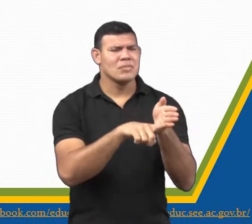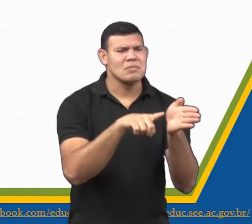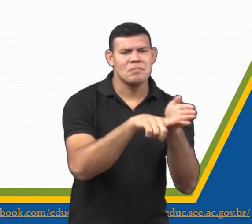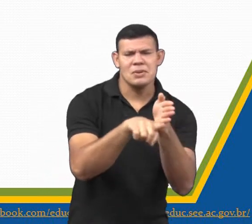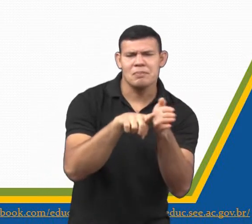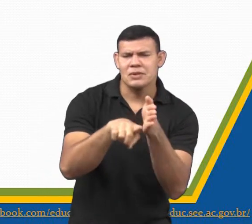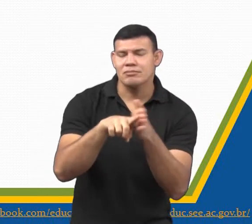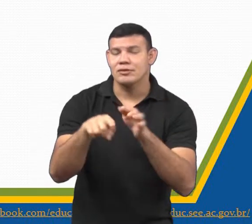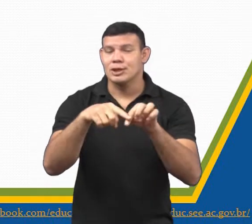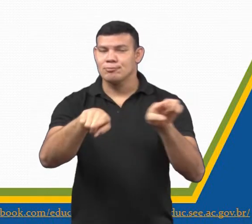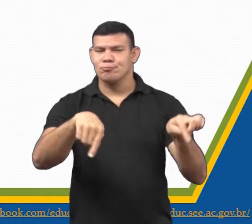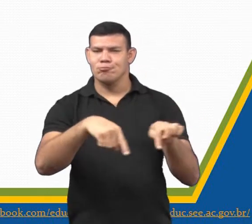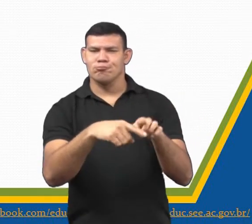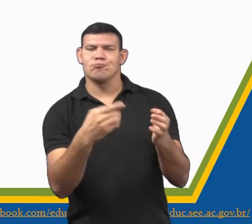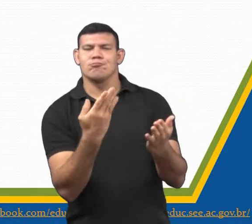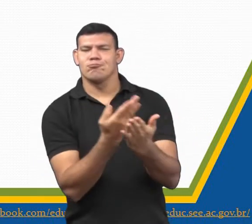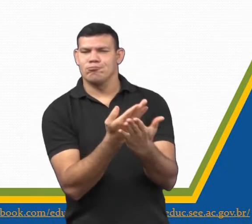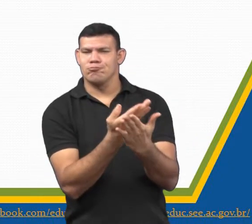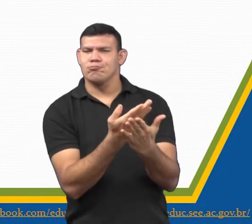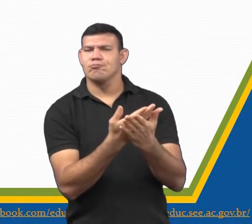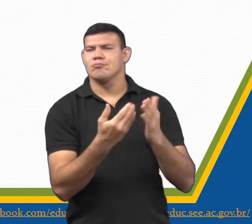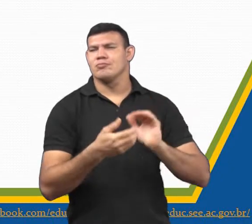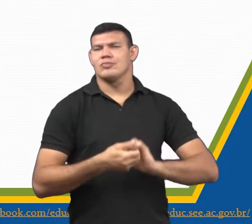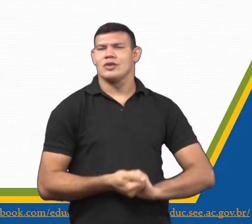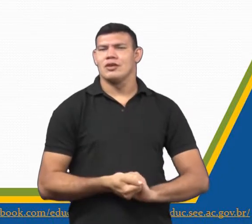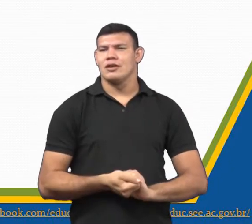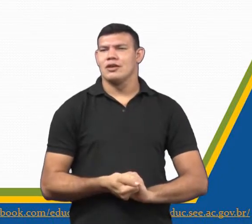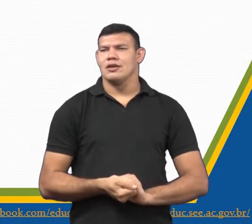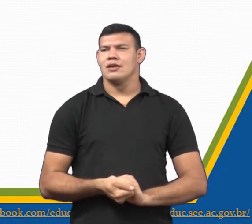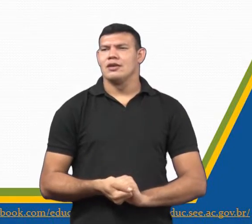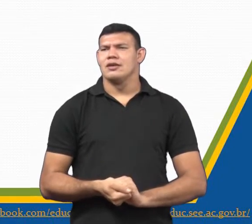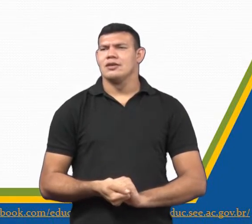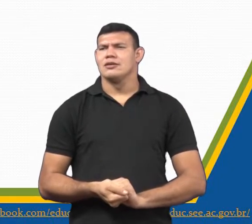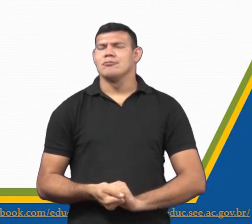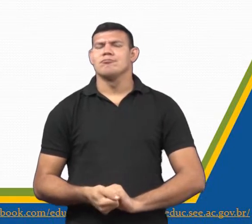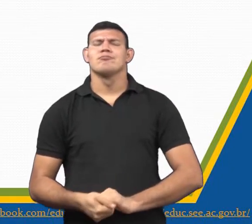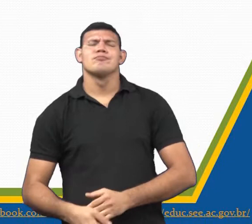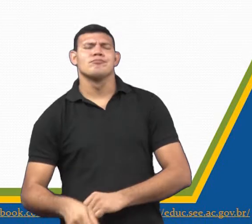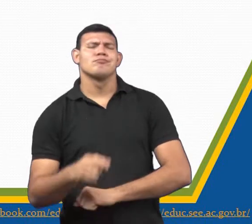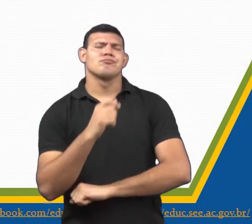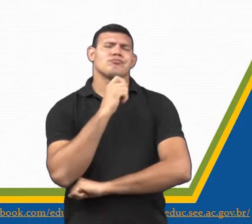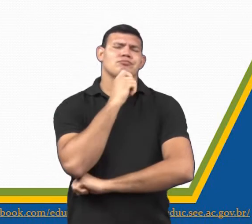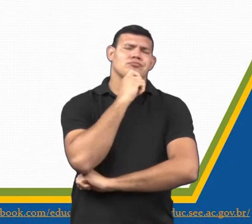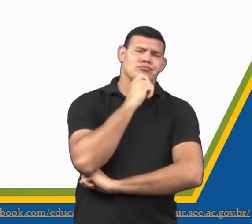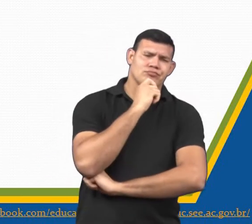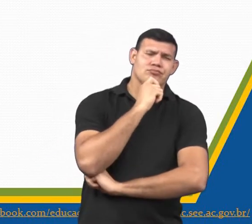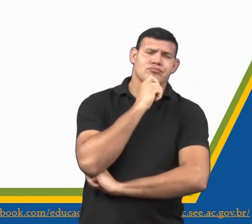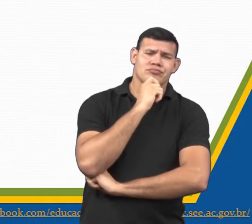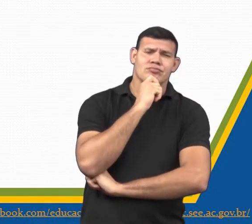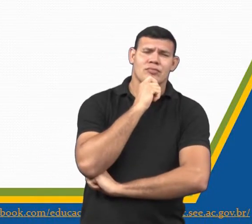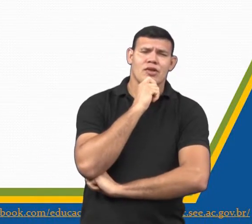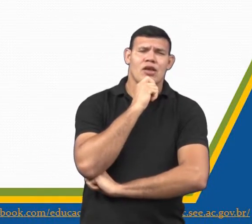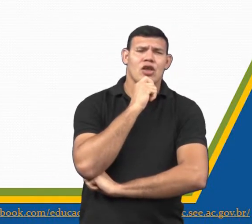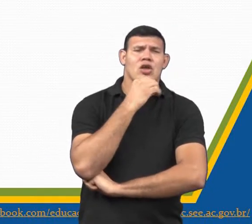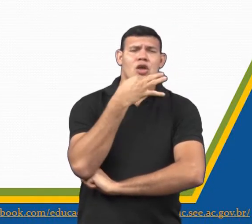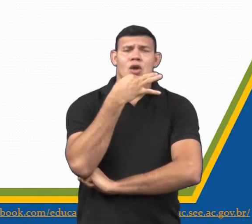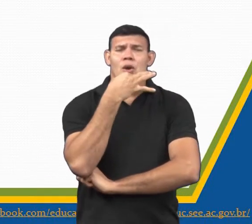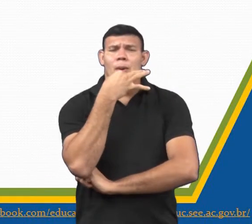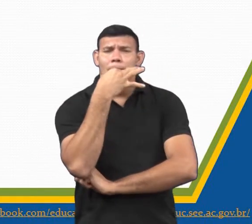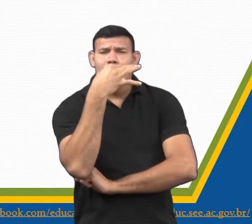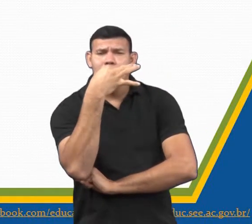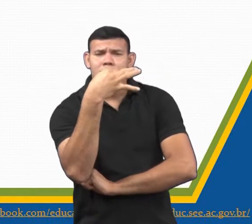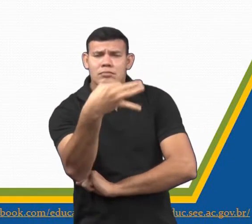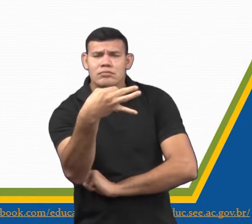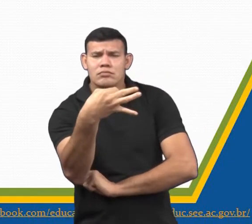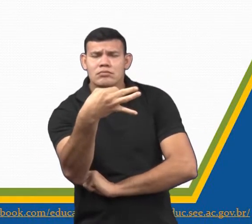alunos dentro da sala de aula. Olha lá. Bueno, que opinas de... veja, pessoal, ele está perguntando